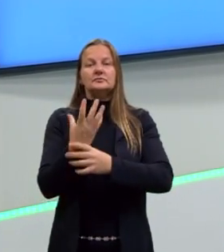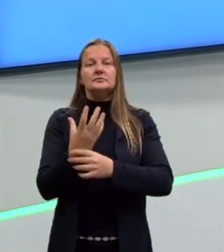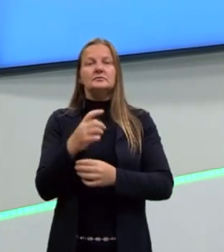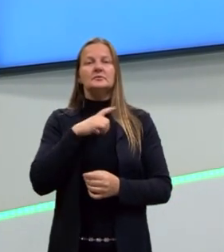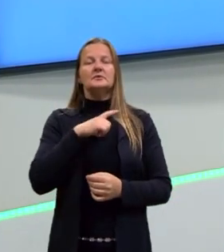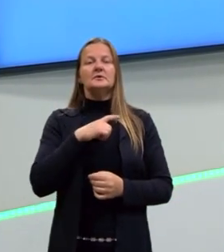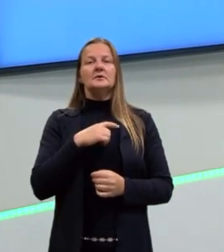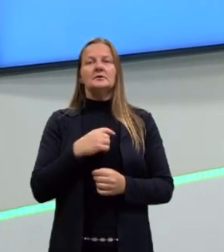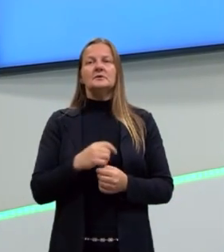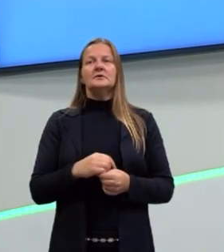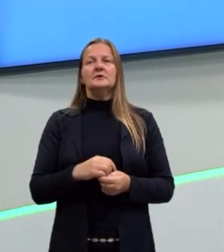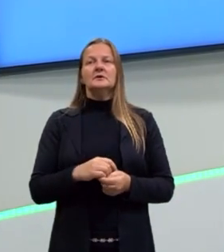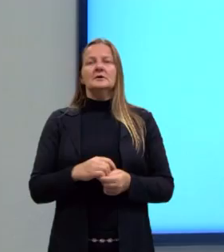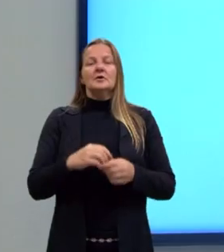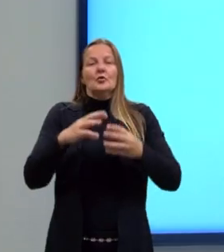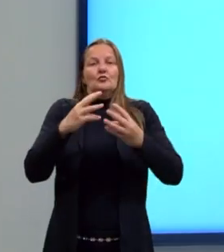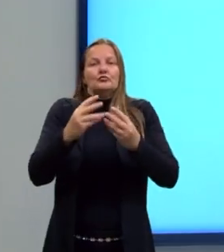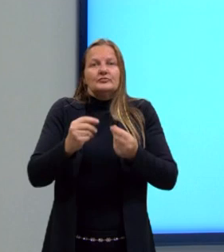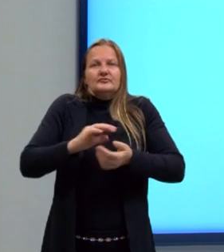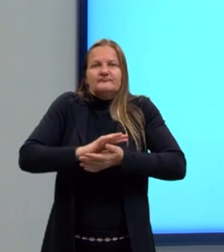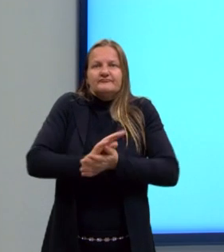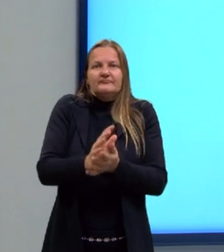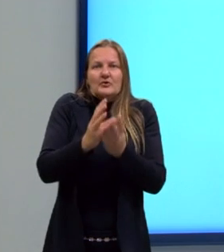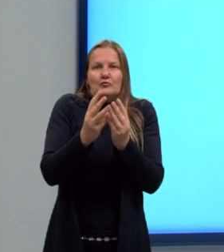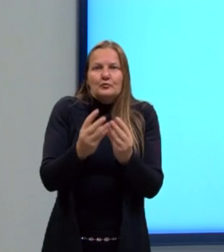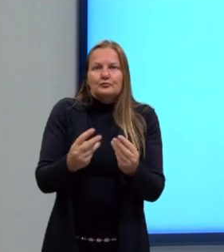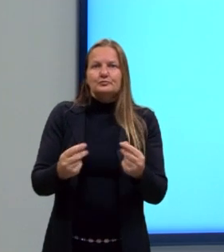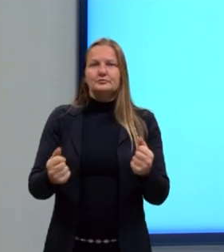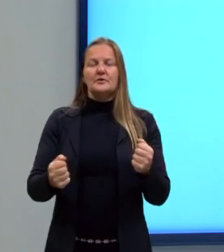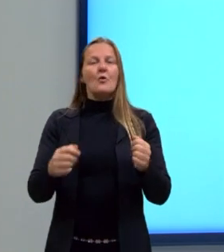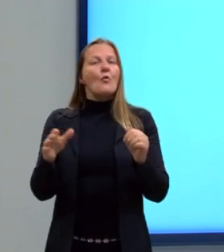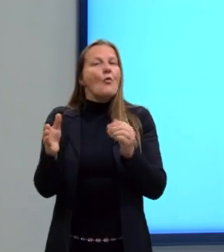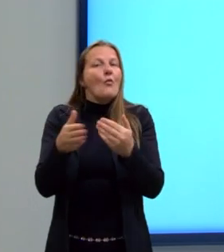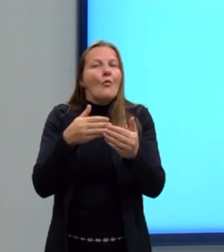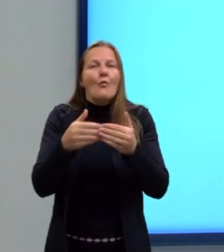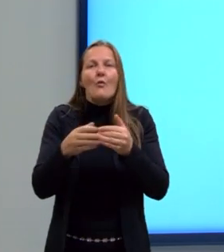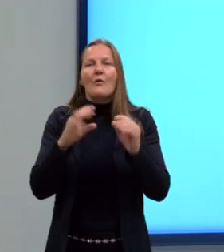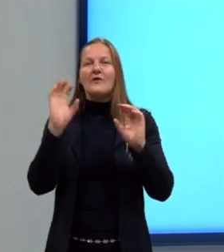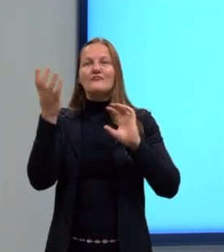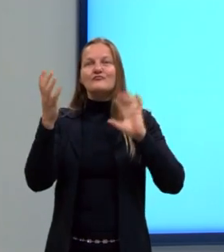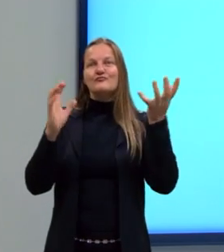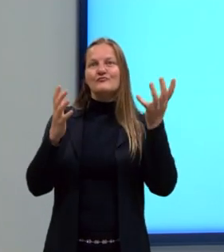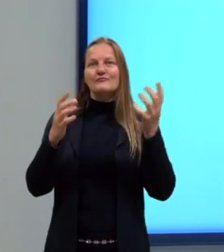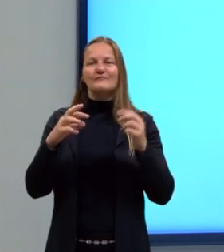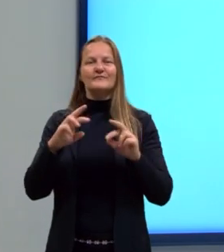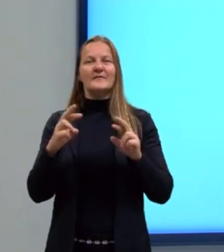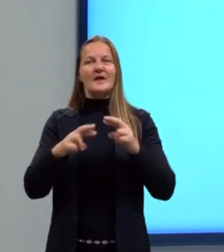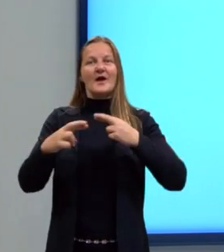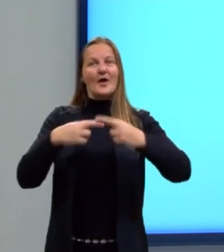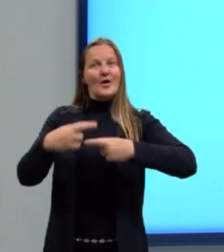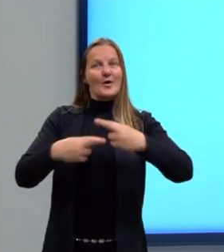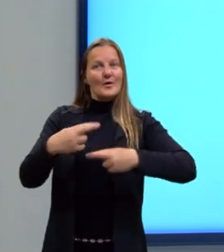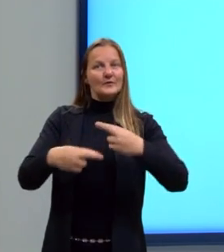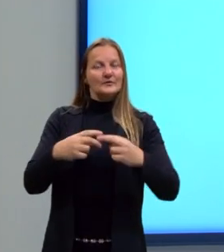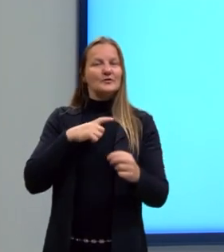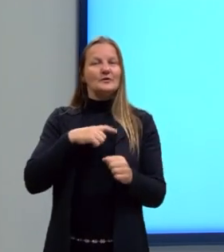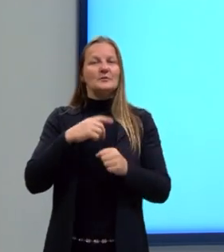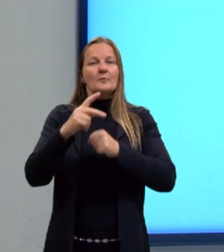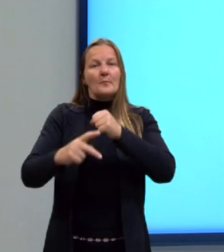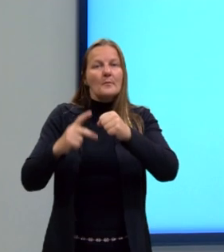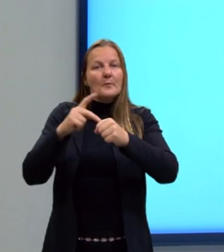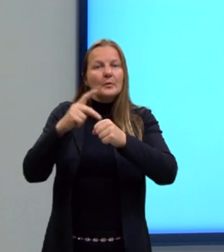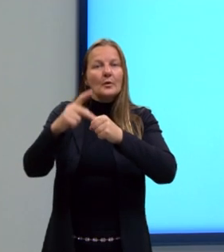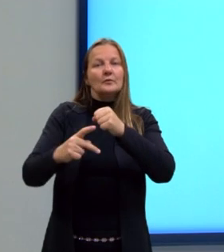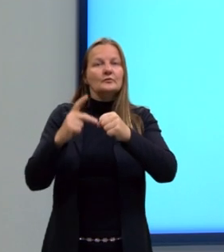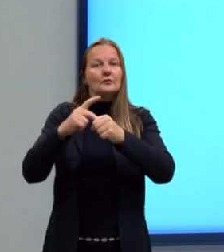falou né a recém ou destruídas logo em qualquer fenômeno ou reação o número total de prótons e de elétrons se